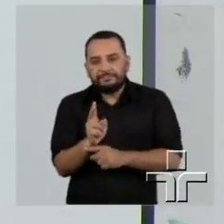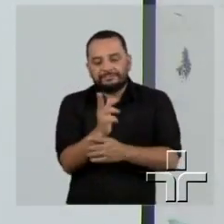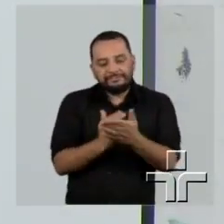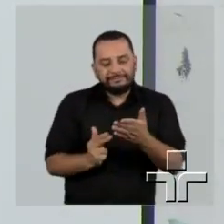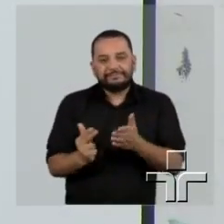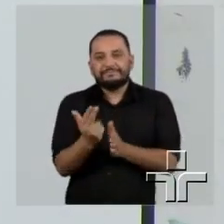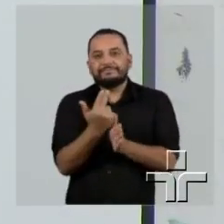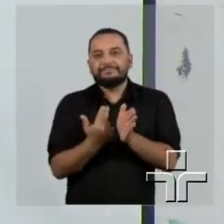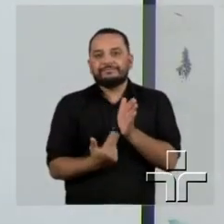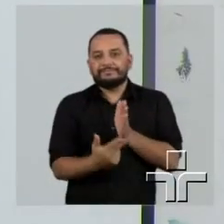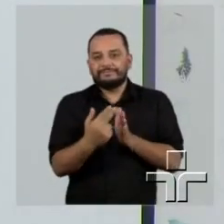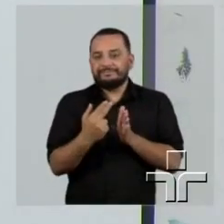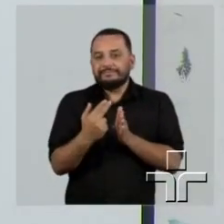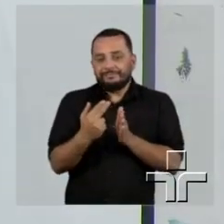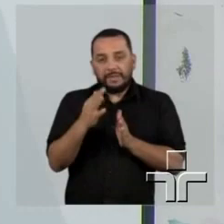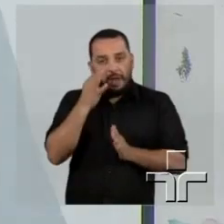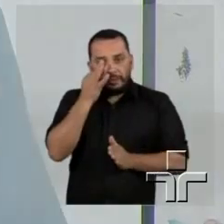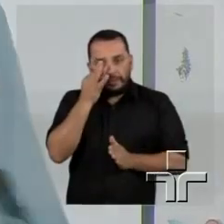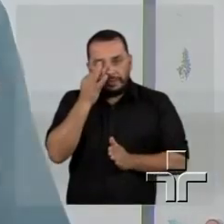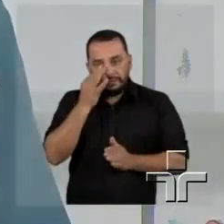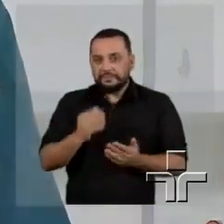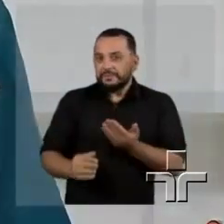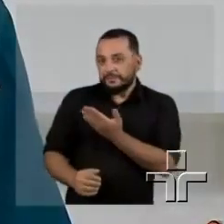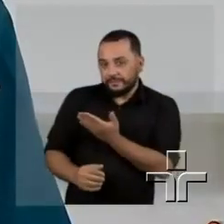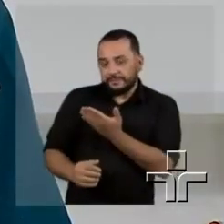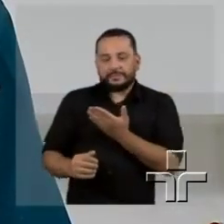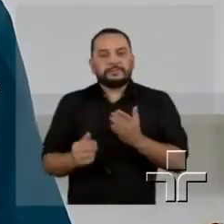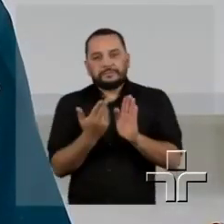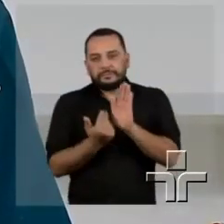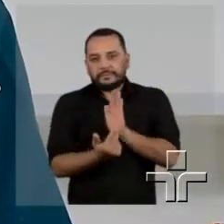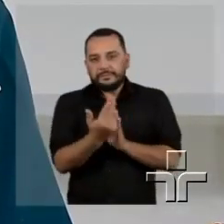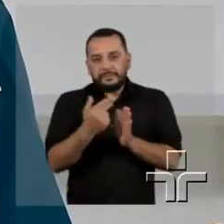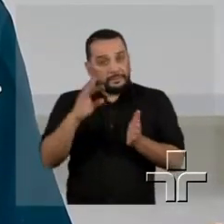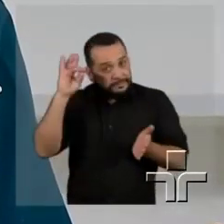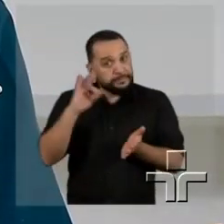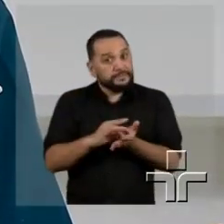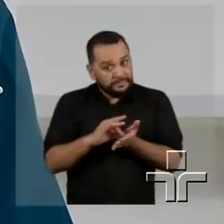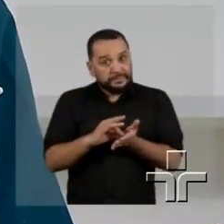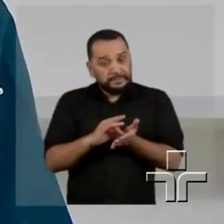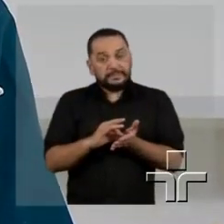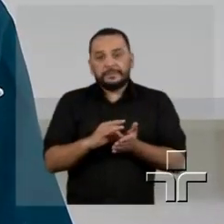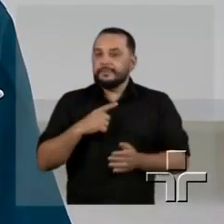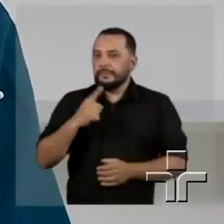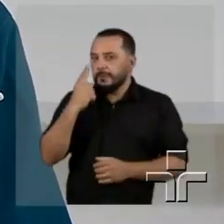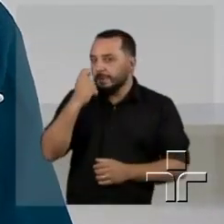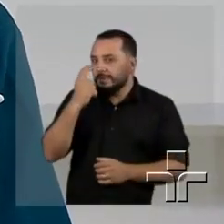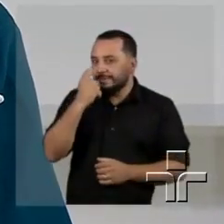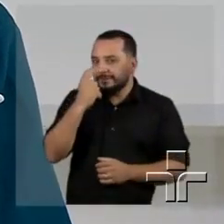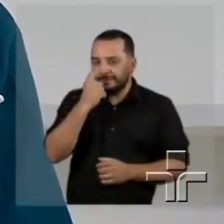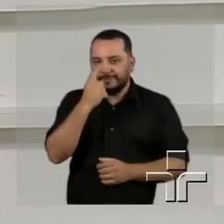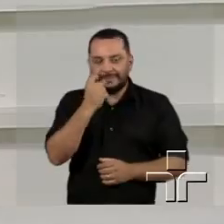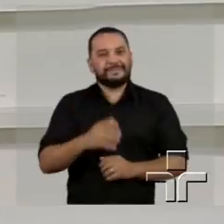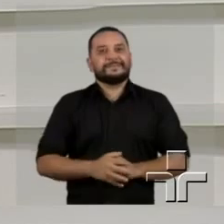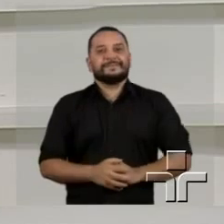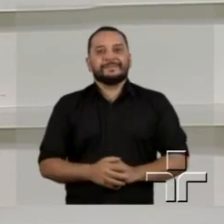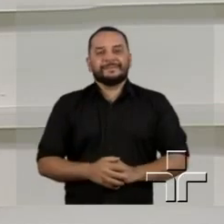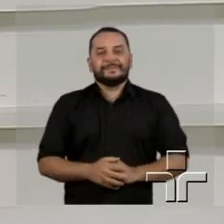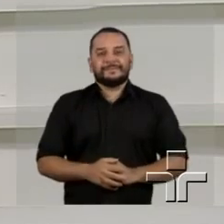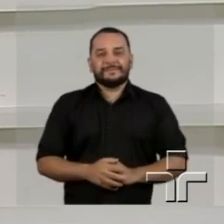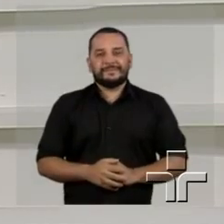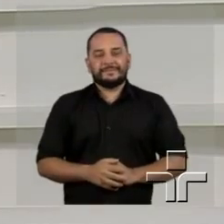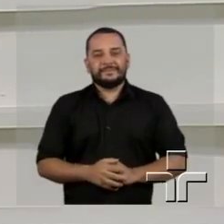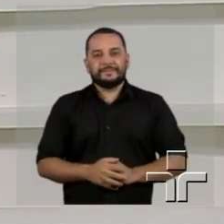Carlos Alberto dos Santos Cruz, ex-ministro-chefe da Secretaria de Governo. Estamos no ar em todo o país pela